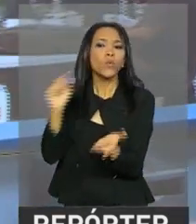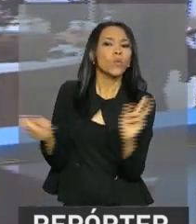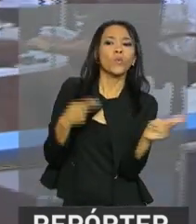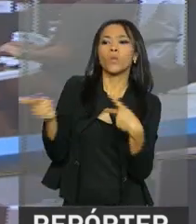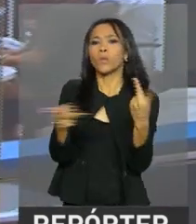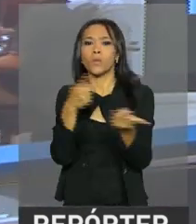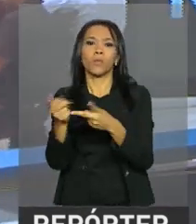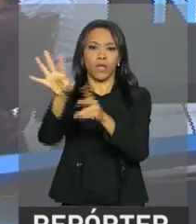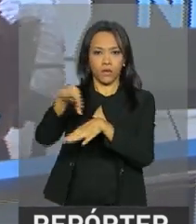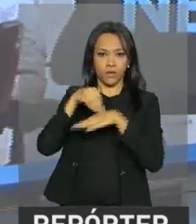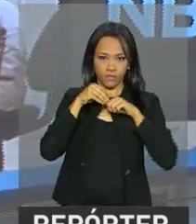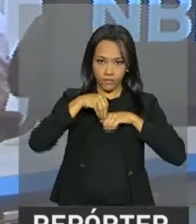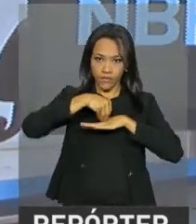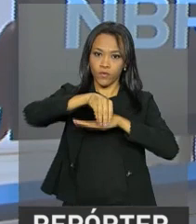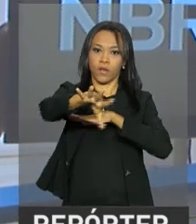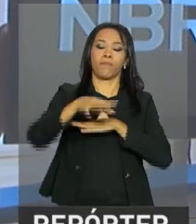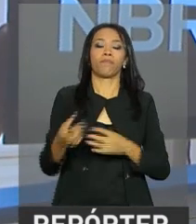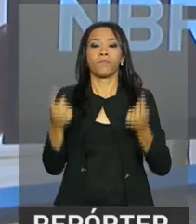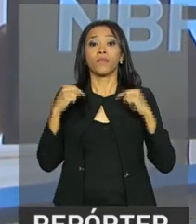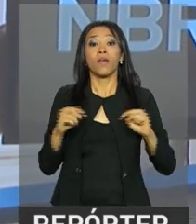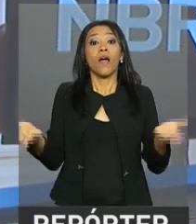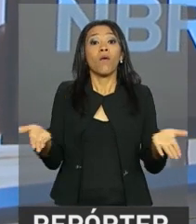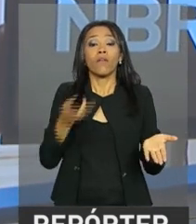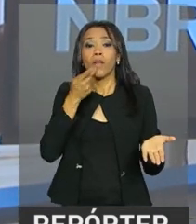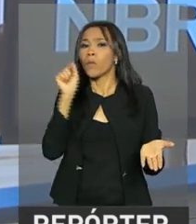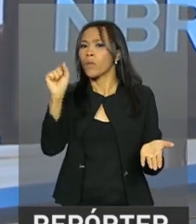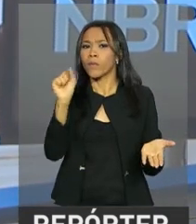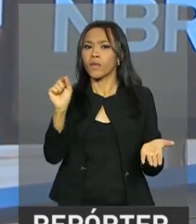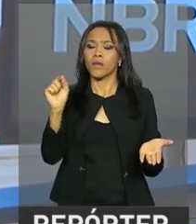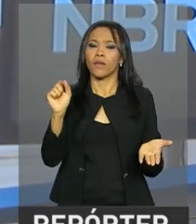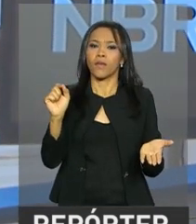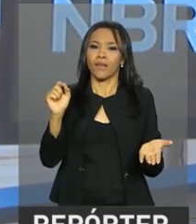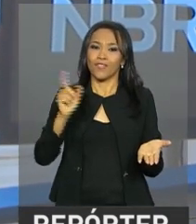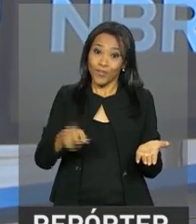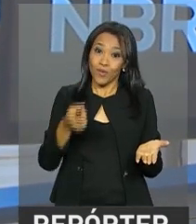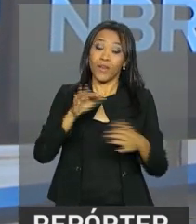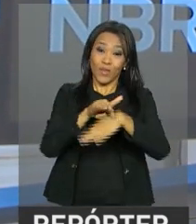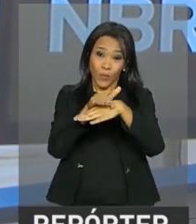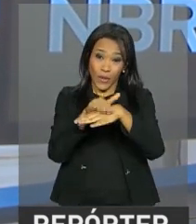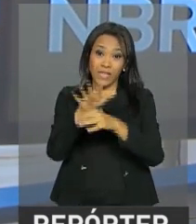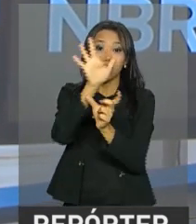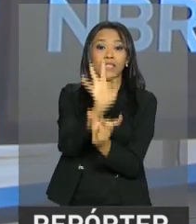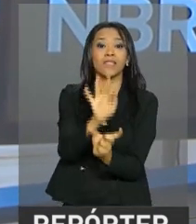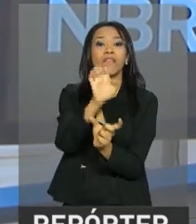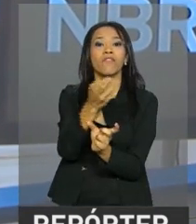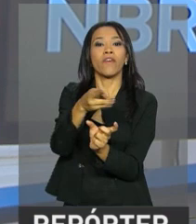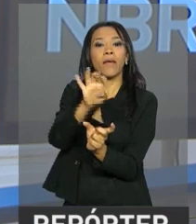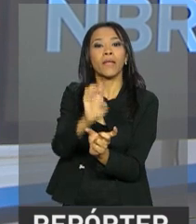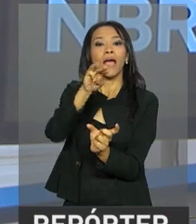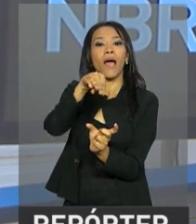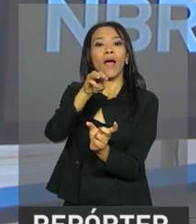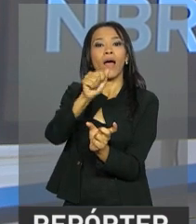agenda do presidente michel temer e agora vamos falar sobre a febre amarela 11 milhões e meio de vacinas vão